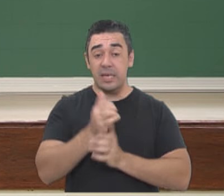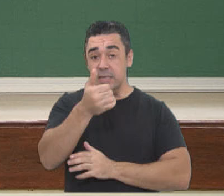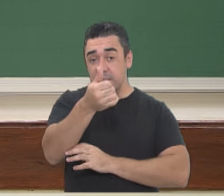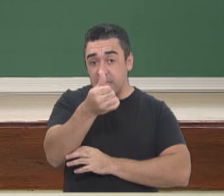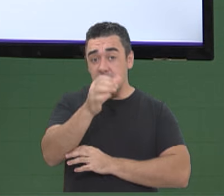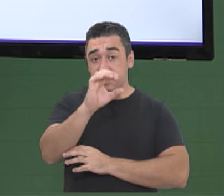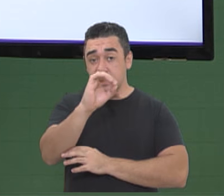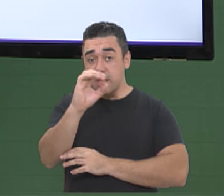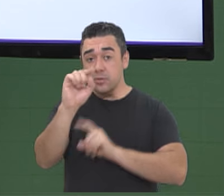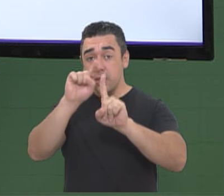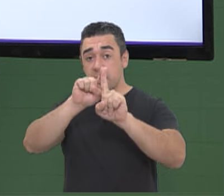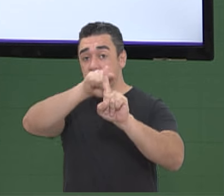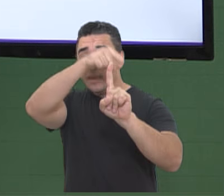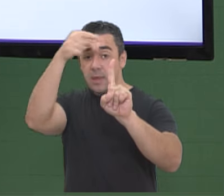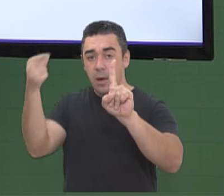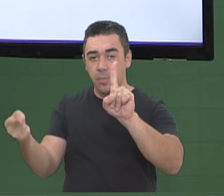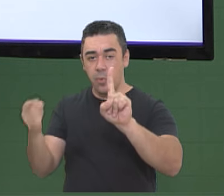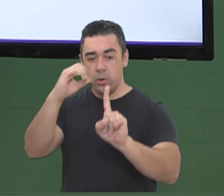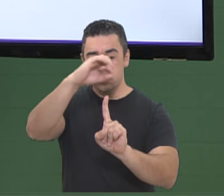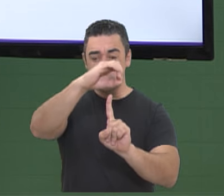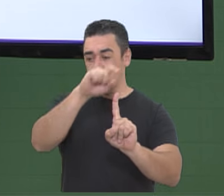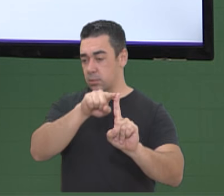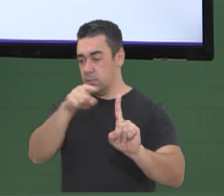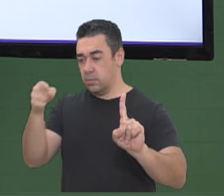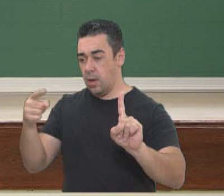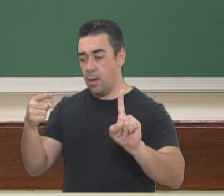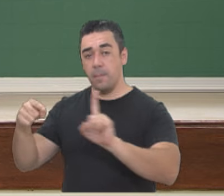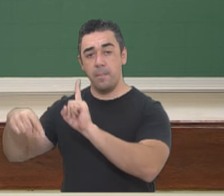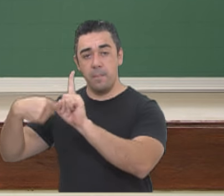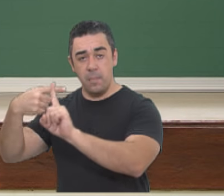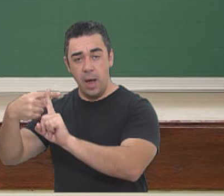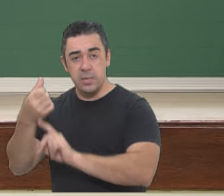posso representar como mais 600. Tudo bem?